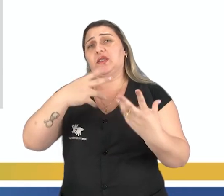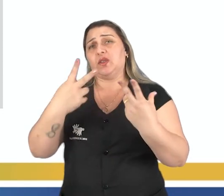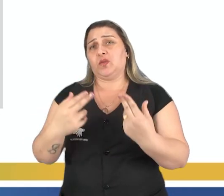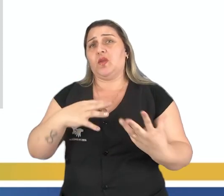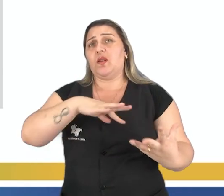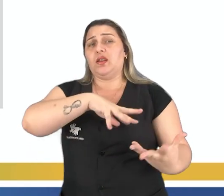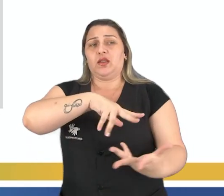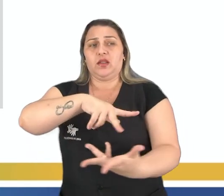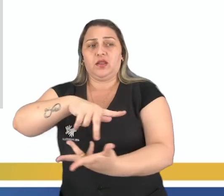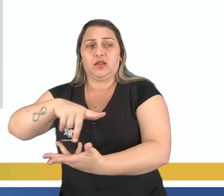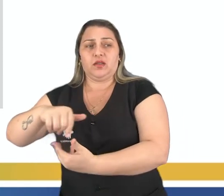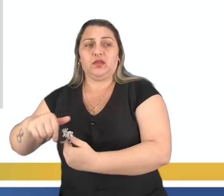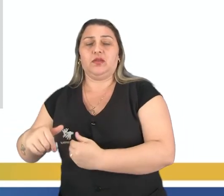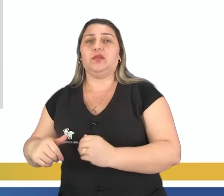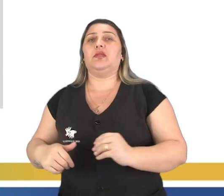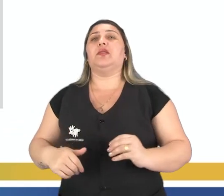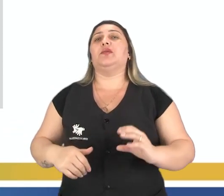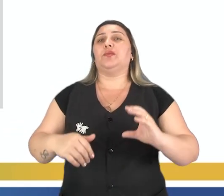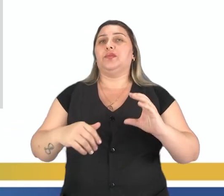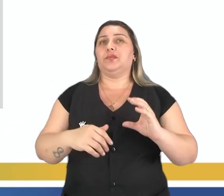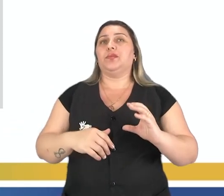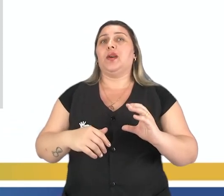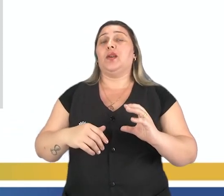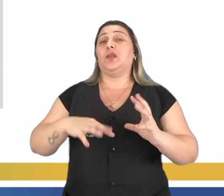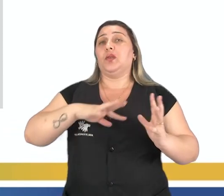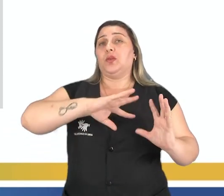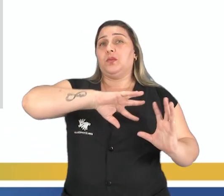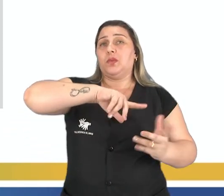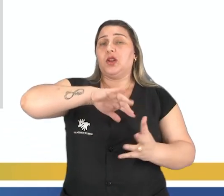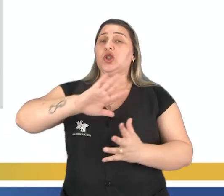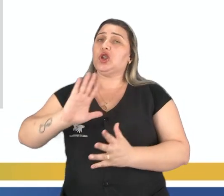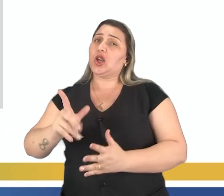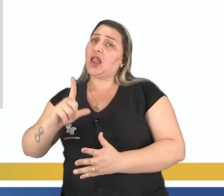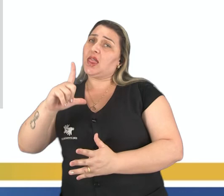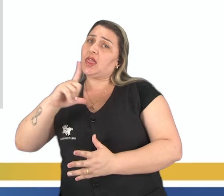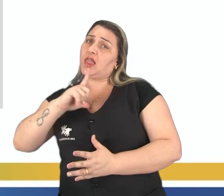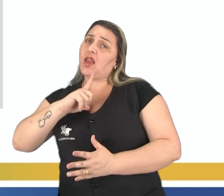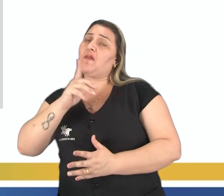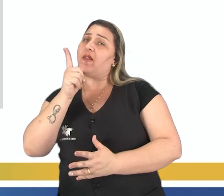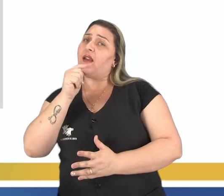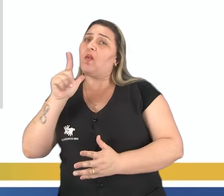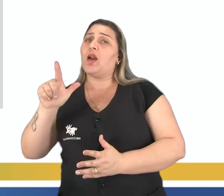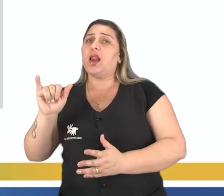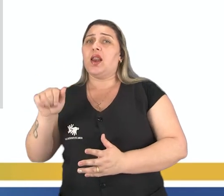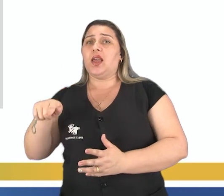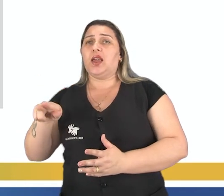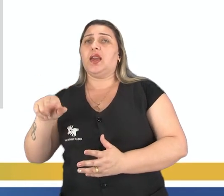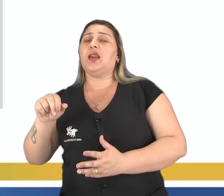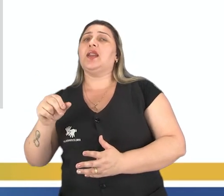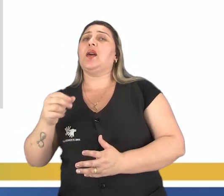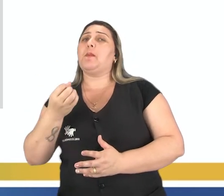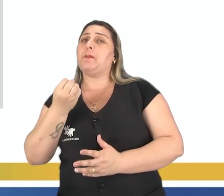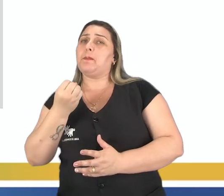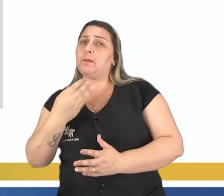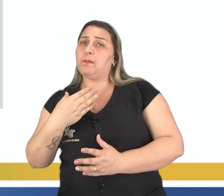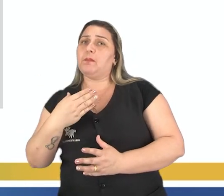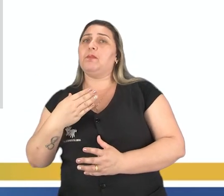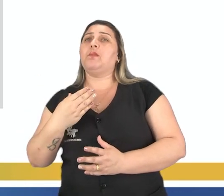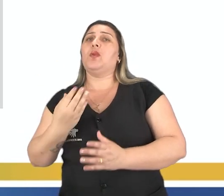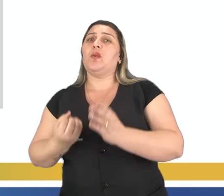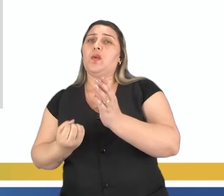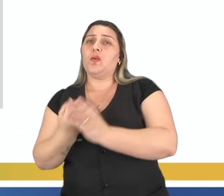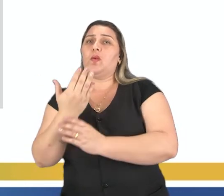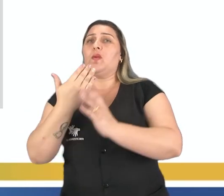ao surgimento da vida. Esse planeta ele já teve água líquida, ele já teve uma boa atmosfera,